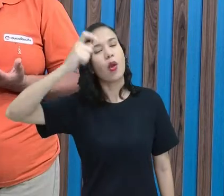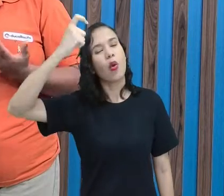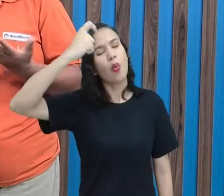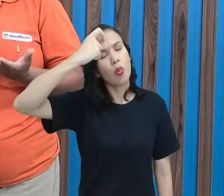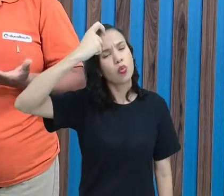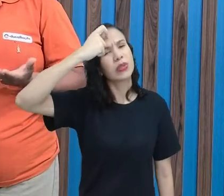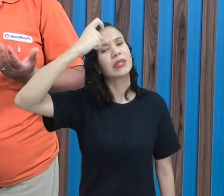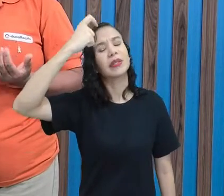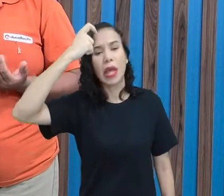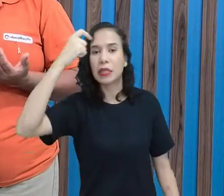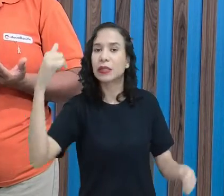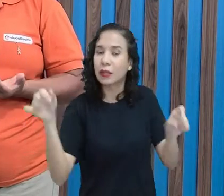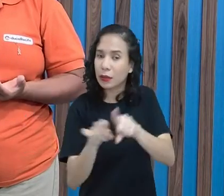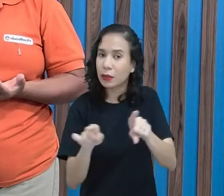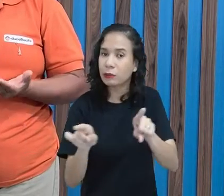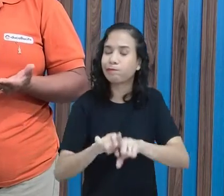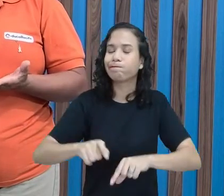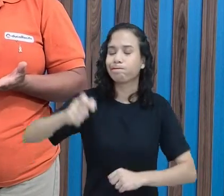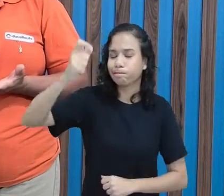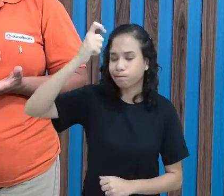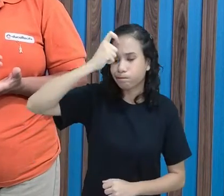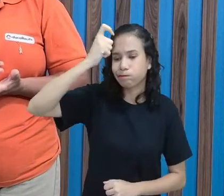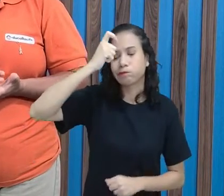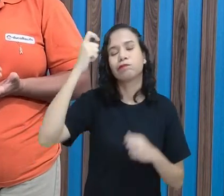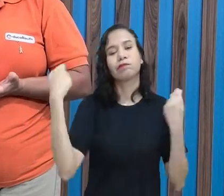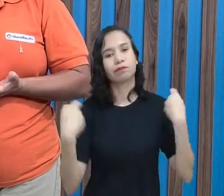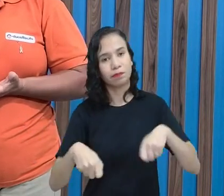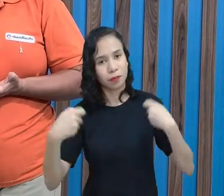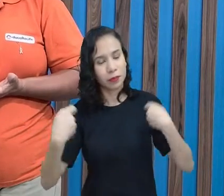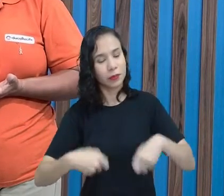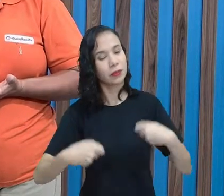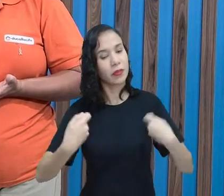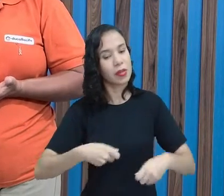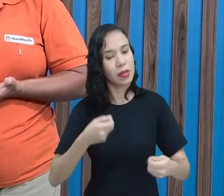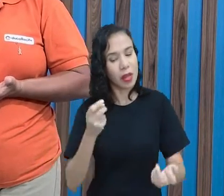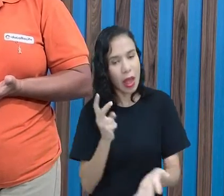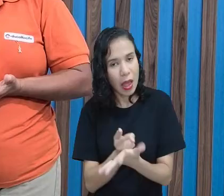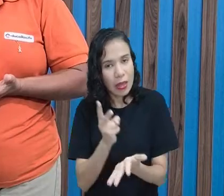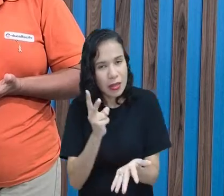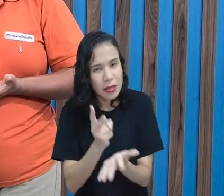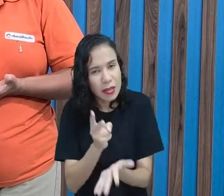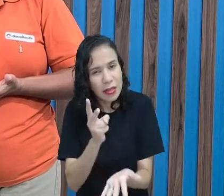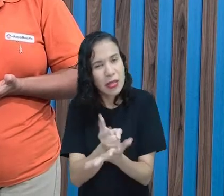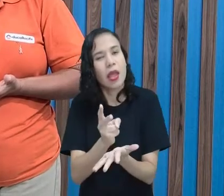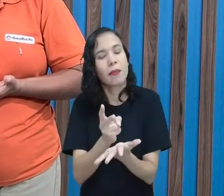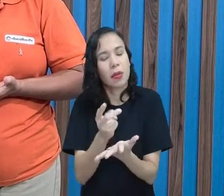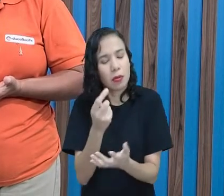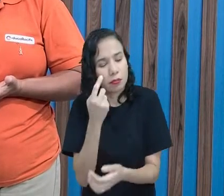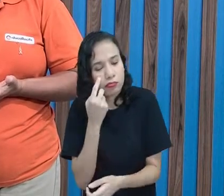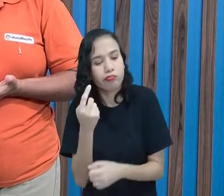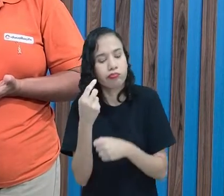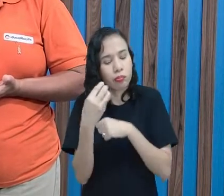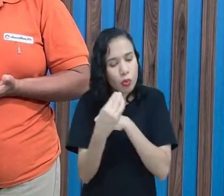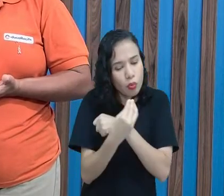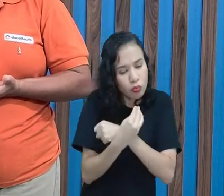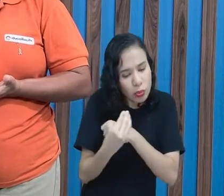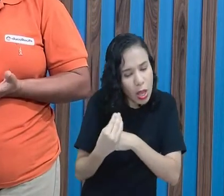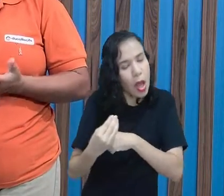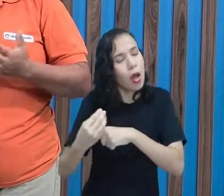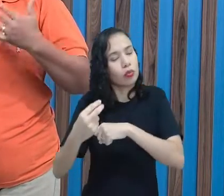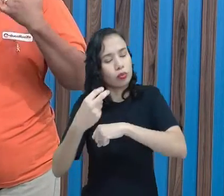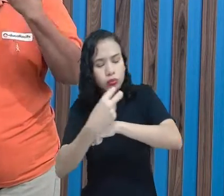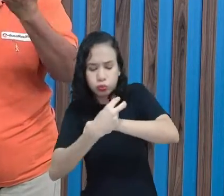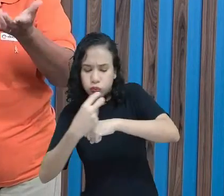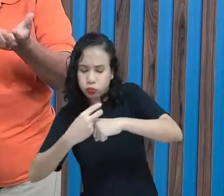consciência e tenha principalmente a consciência que nós precisamos estar sempre nos cuidando,